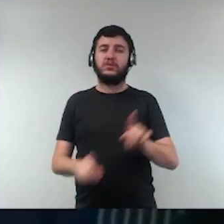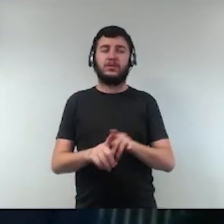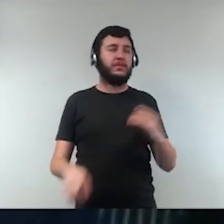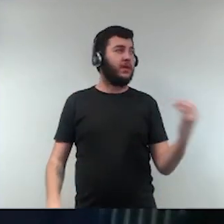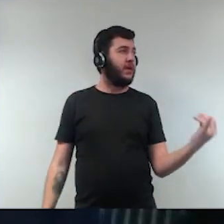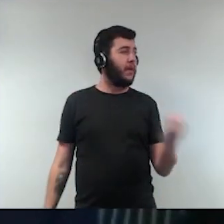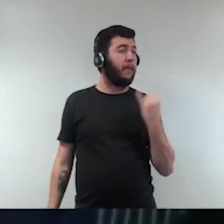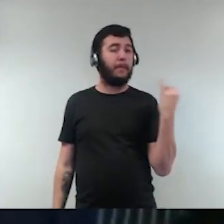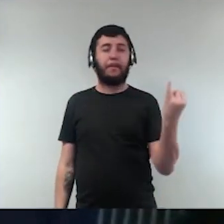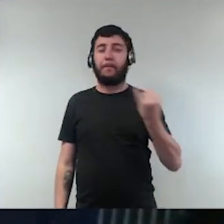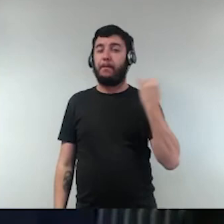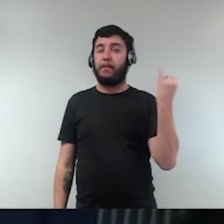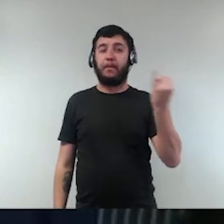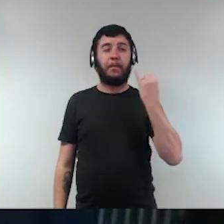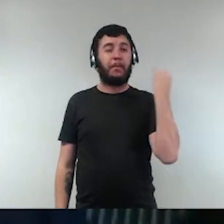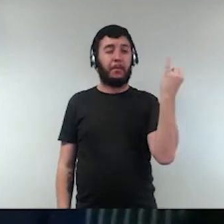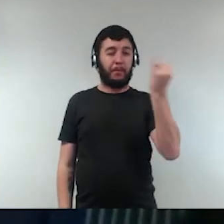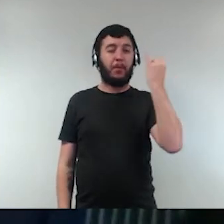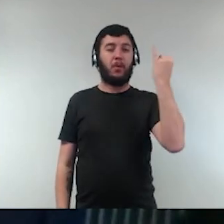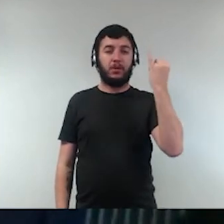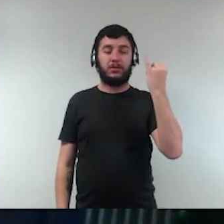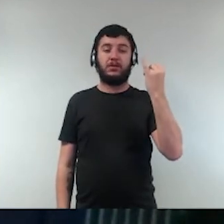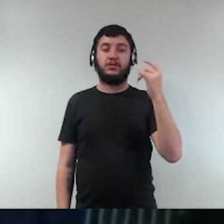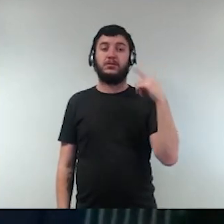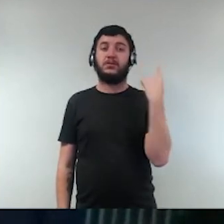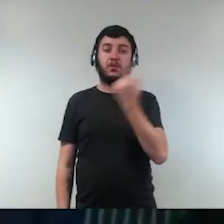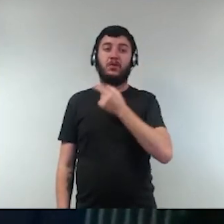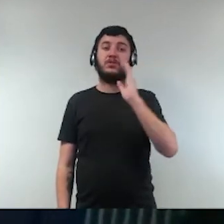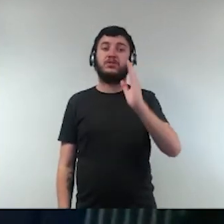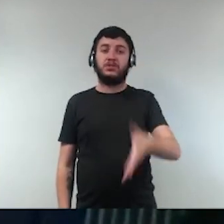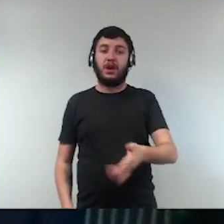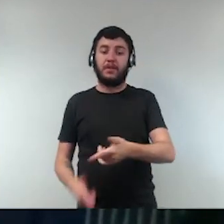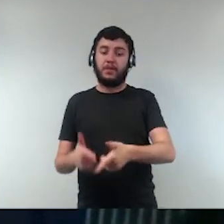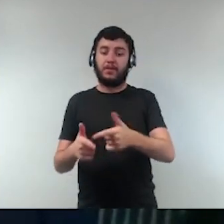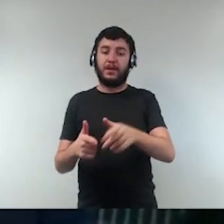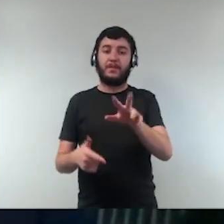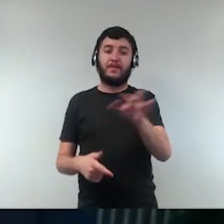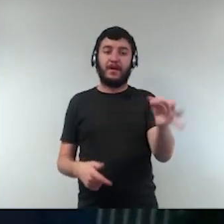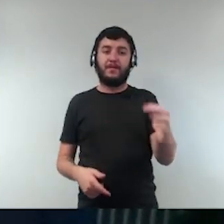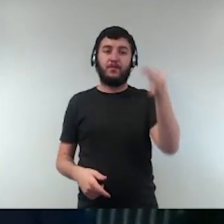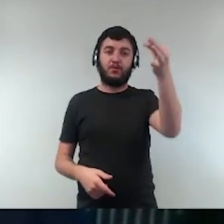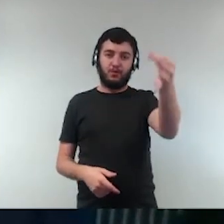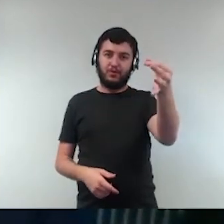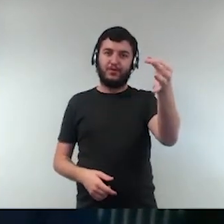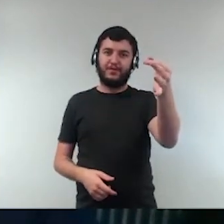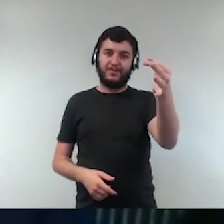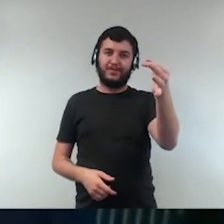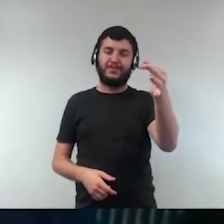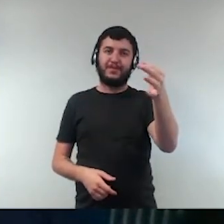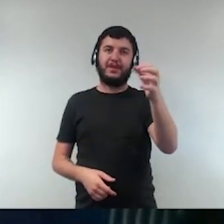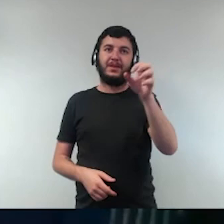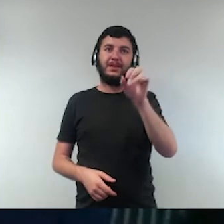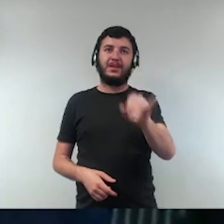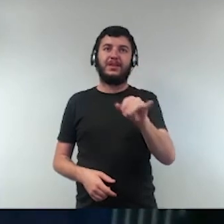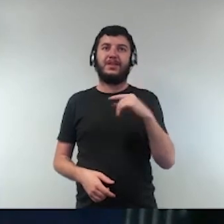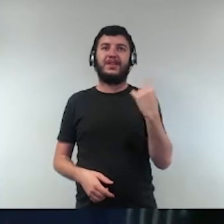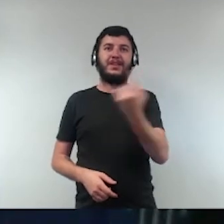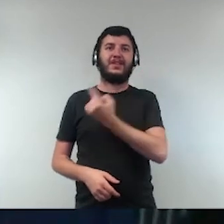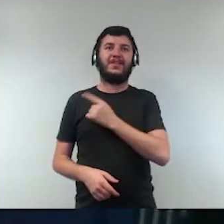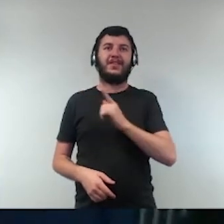porque nós, evidentemente, teremos problemas ligados a isso. E teremos, certamente, que